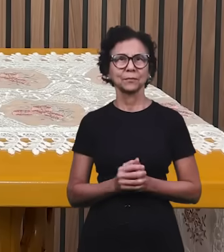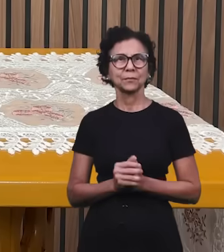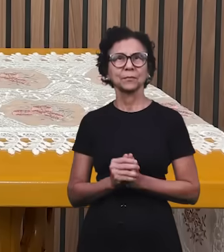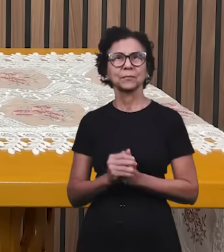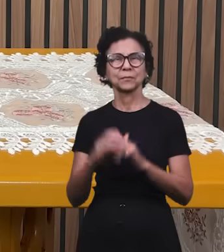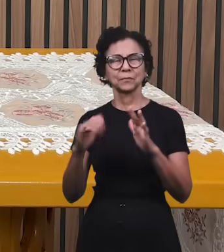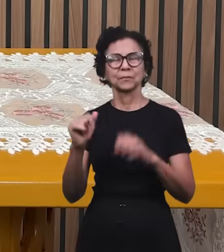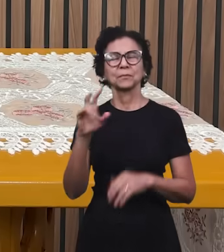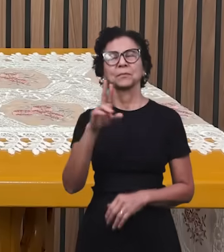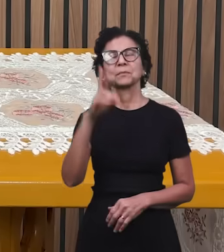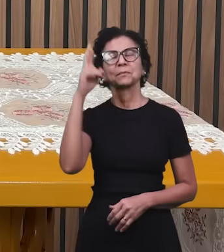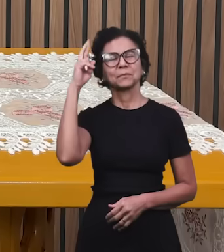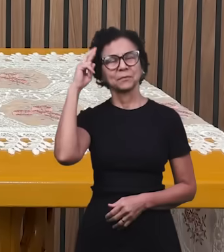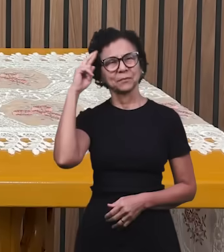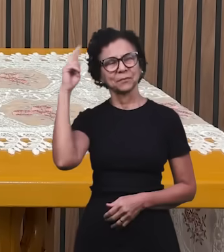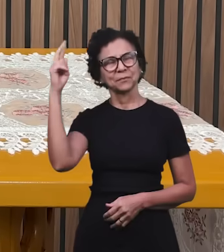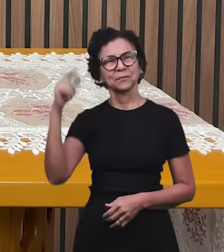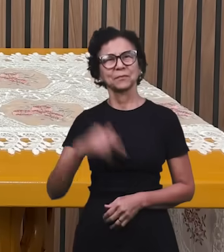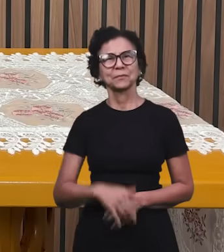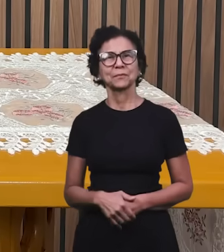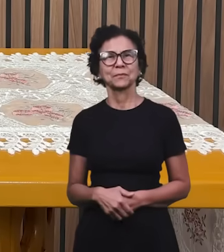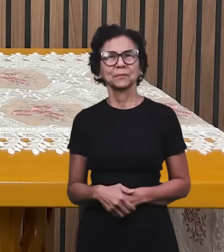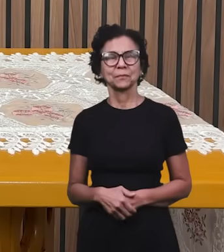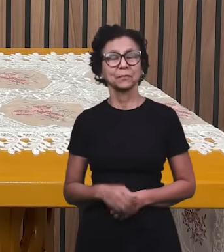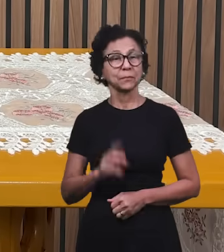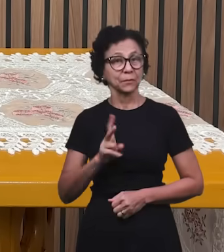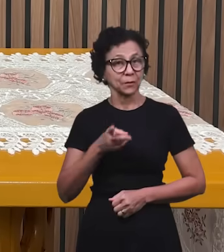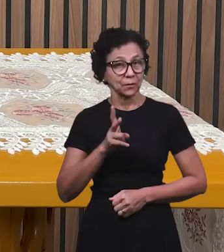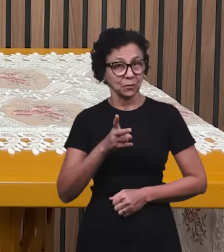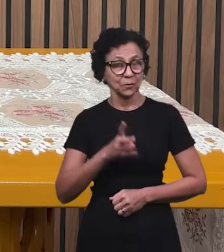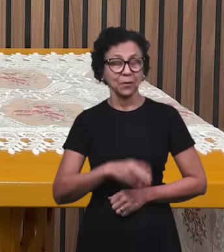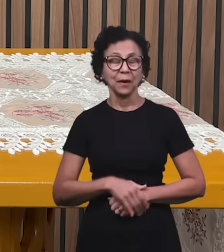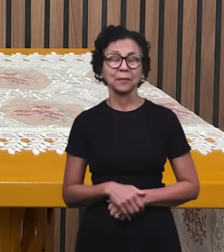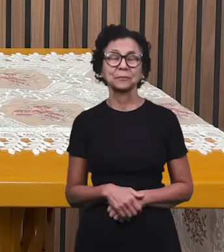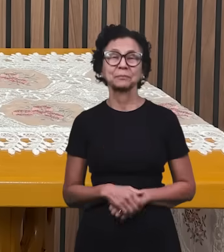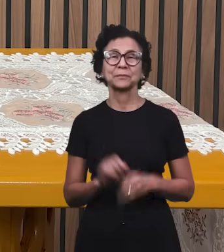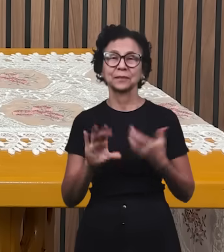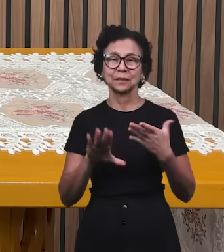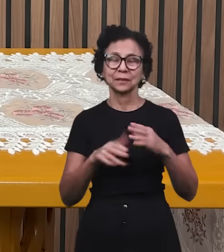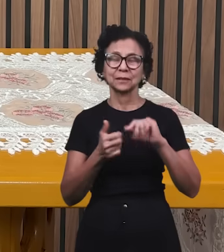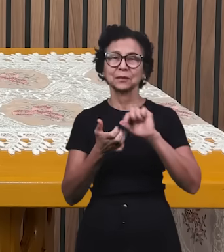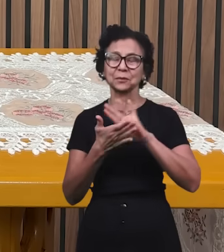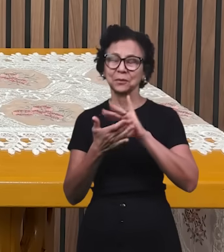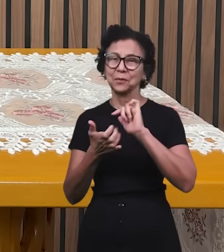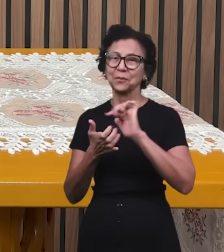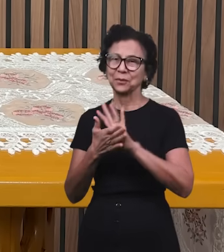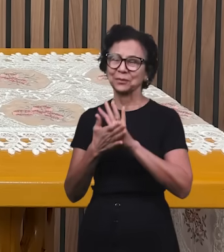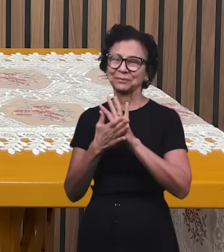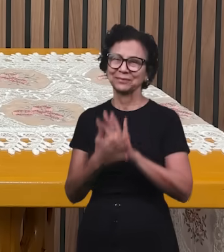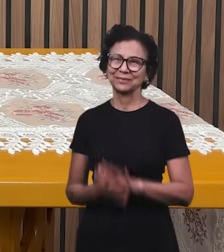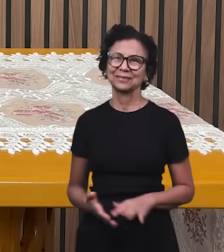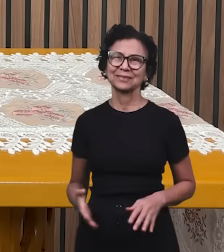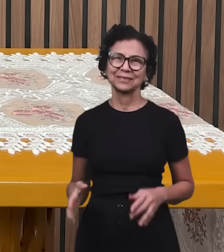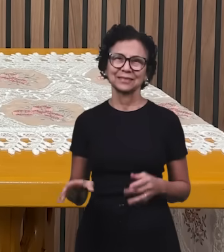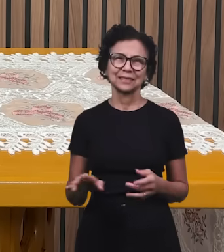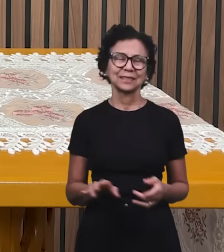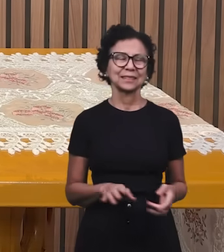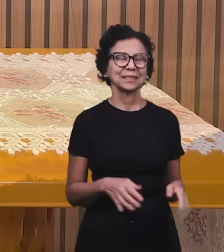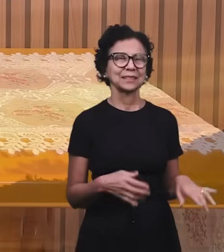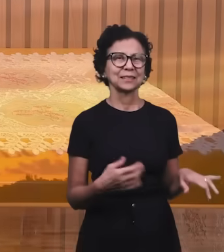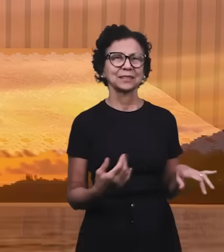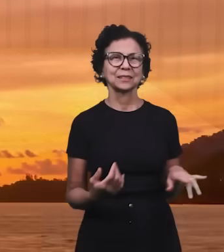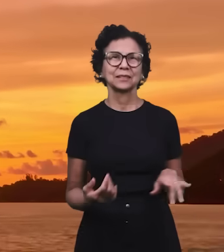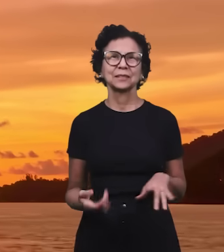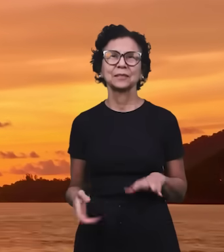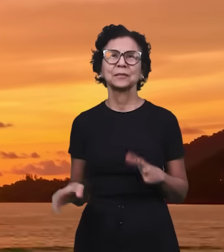Louvado seja o nome do Senhor, meus irmãos. Vamos continuar louvando ao Senhor com mais um cântico de um